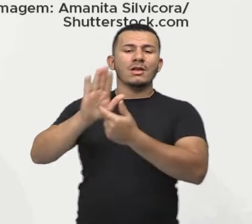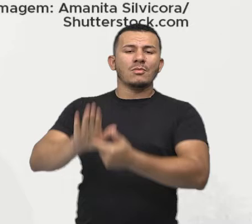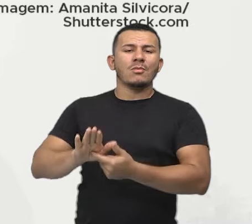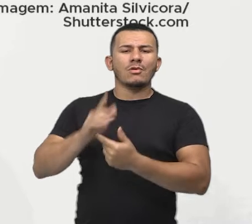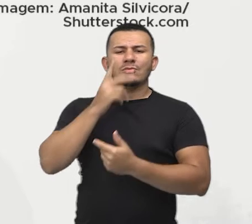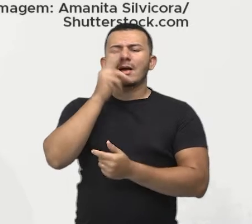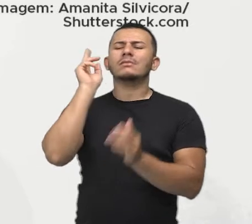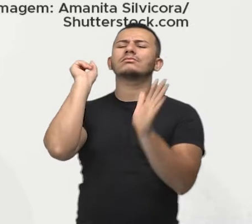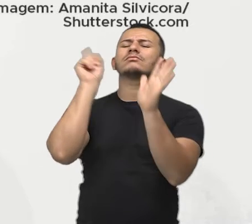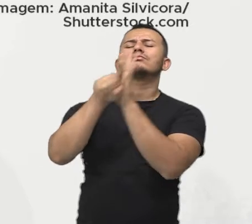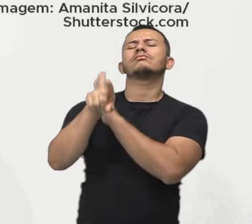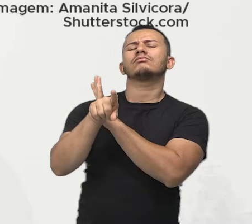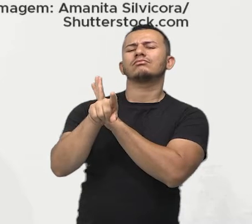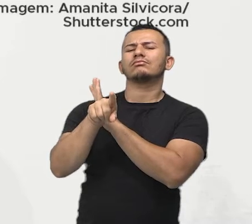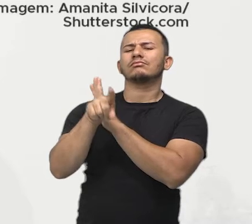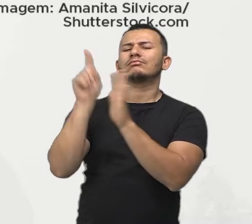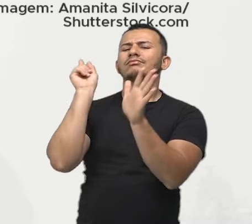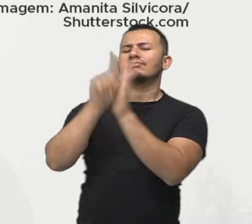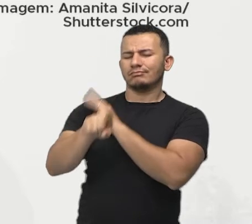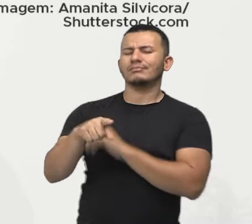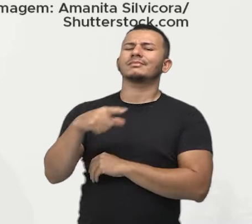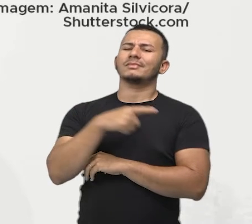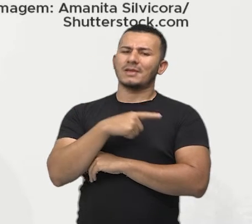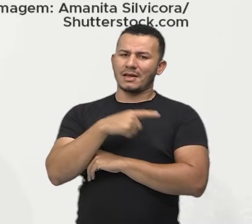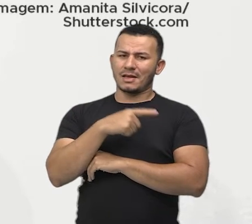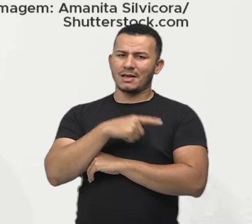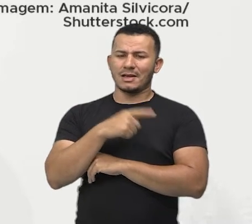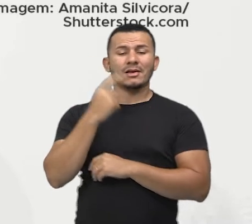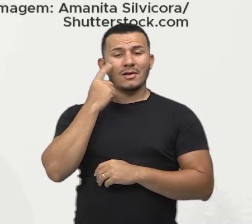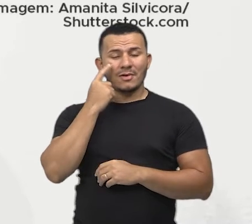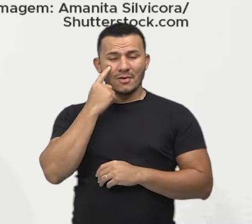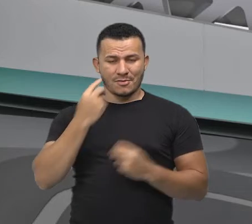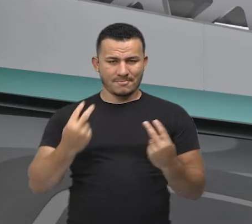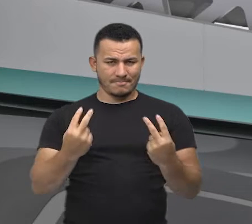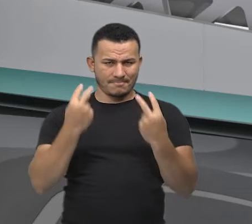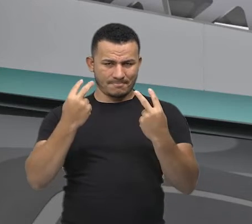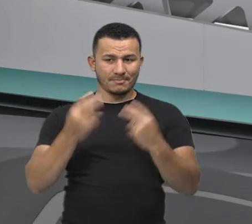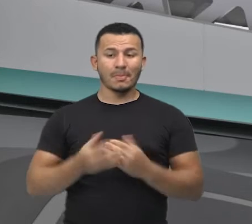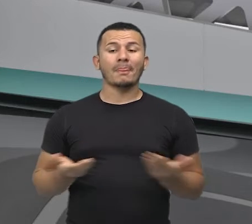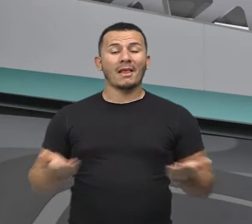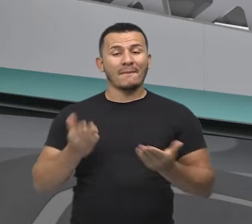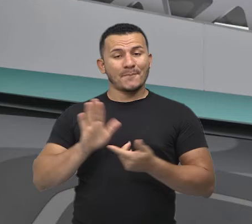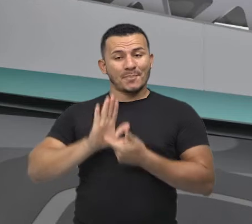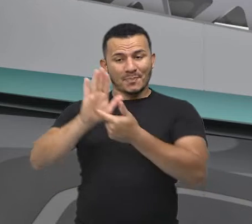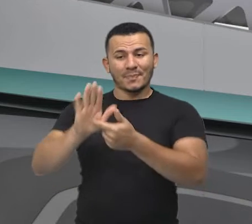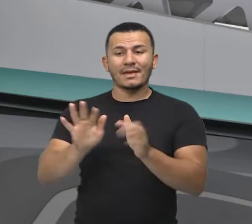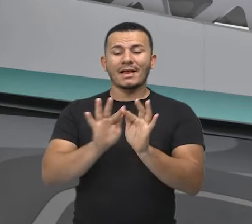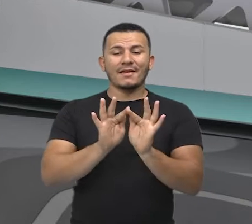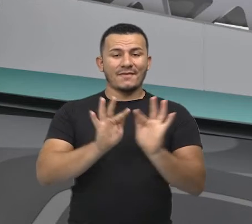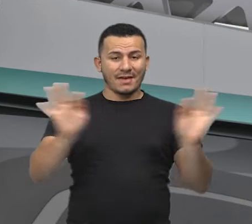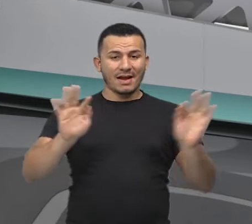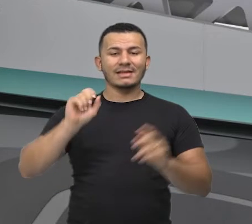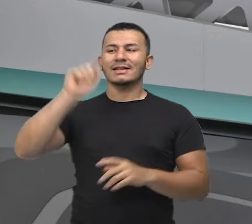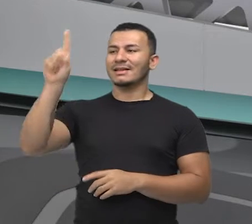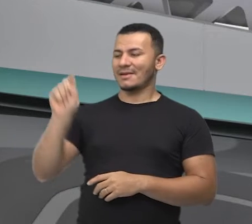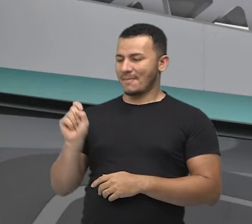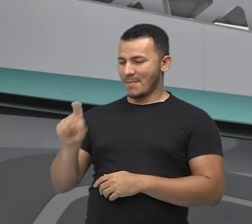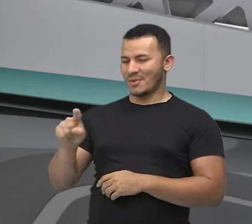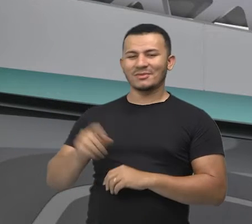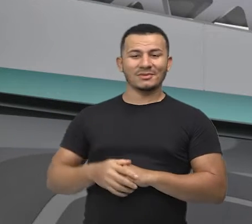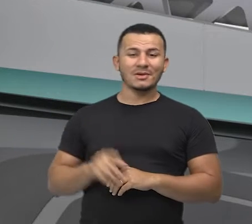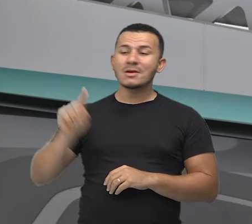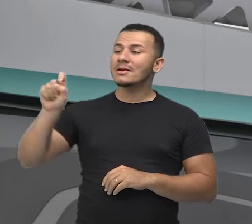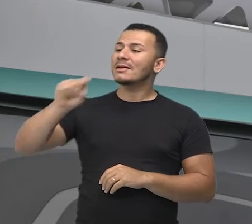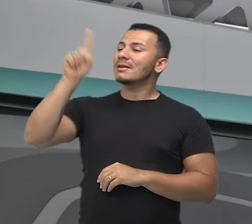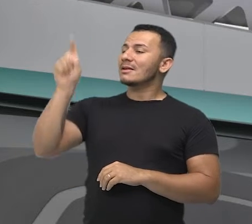de questionamento, de pergunta. Então, voltando aqui comigo, eu apresento para vocês as frases interrogativas.